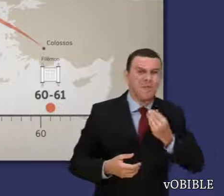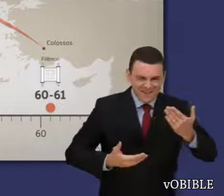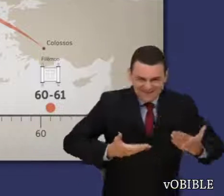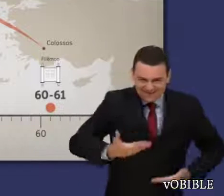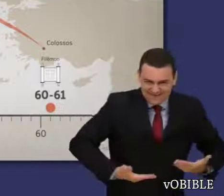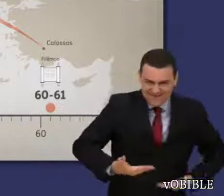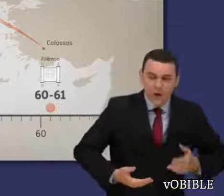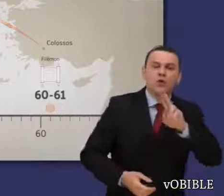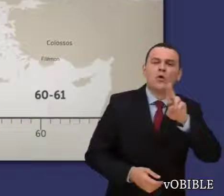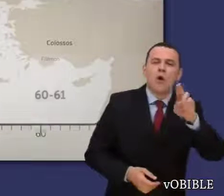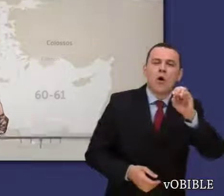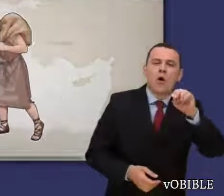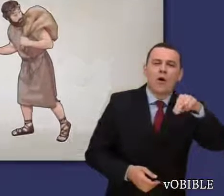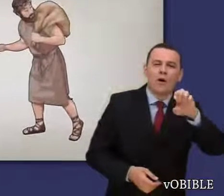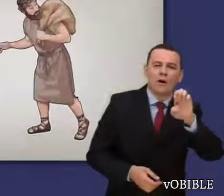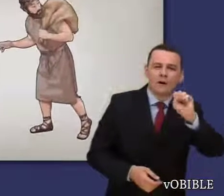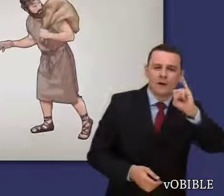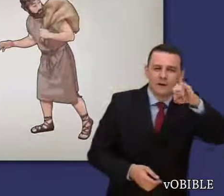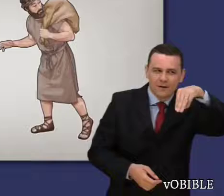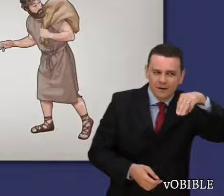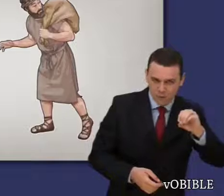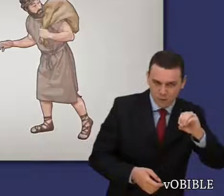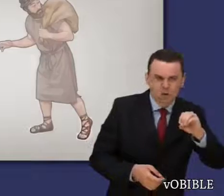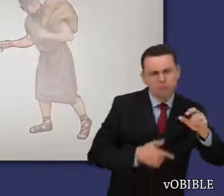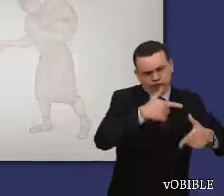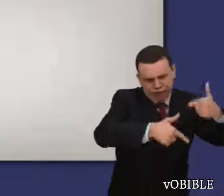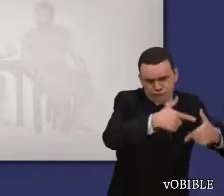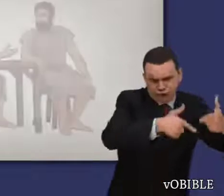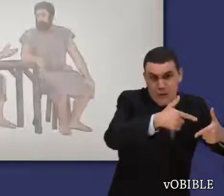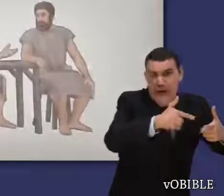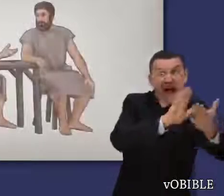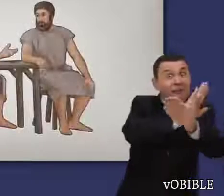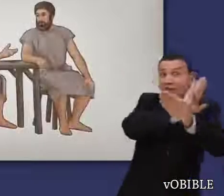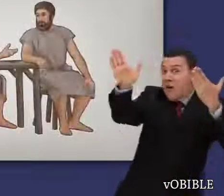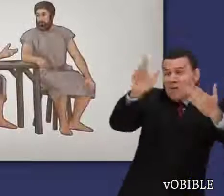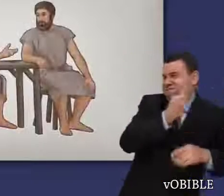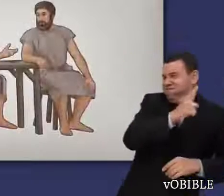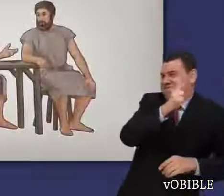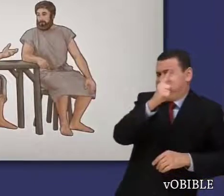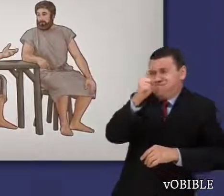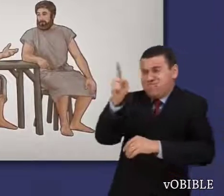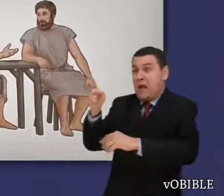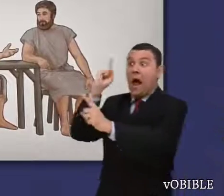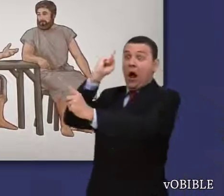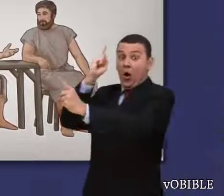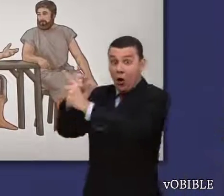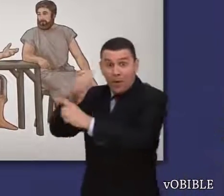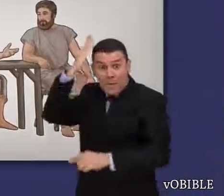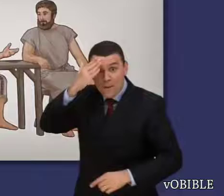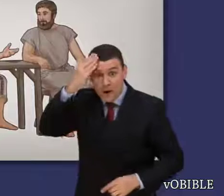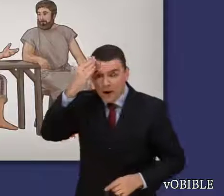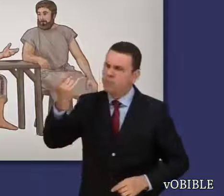de Filémon que tinha fugido. Onésimo conheceu Paulo em Roma e depois de pouco tempo se tornou